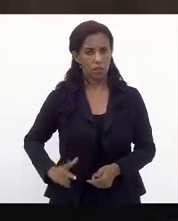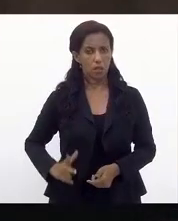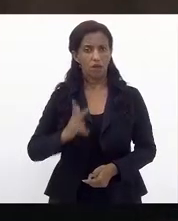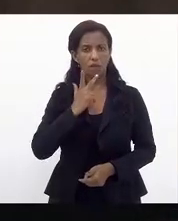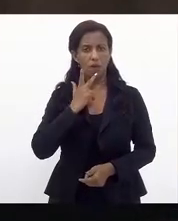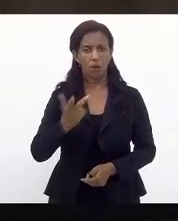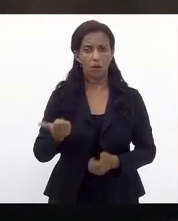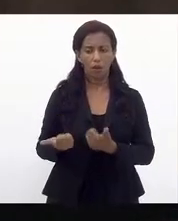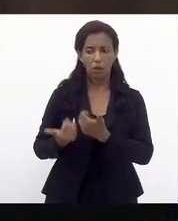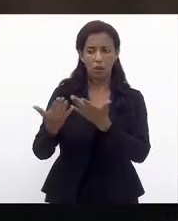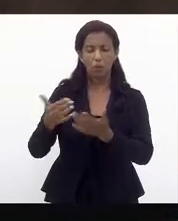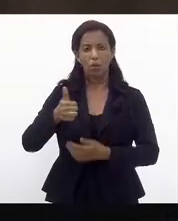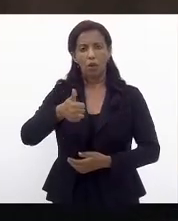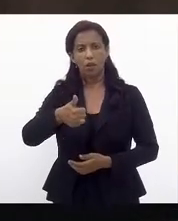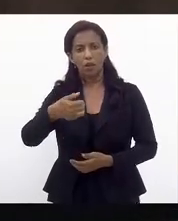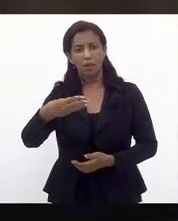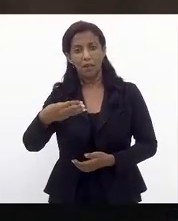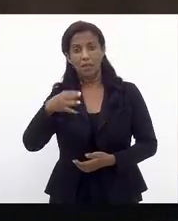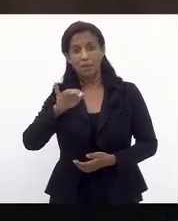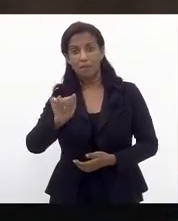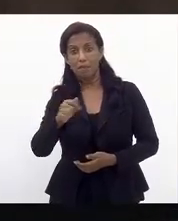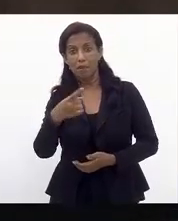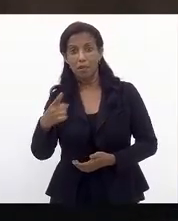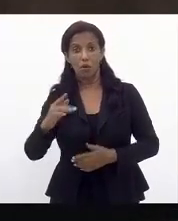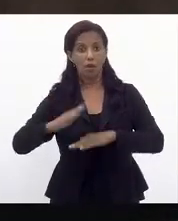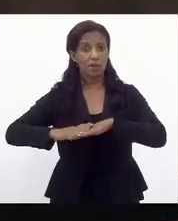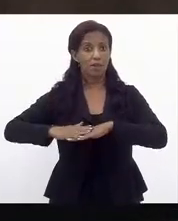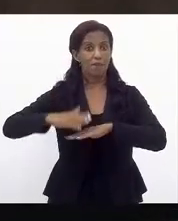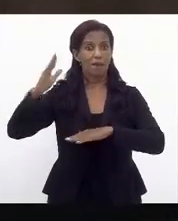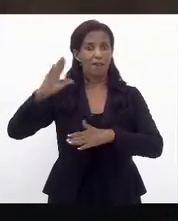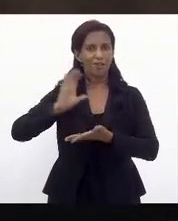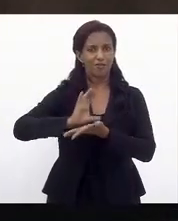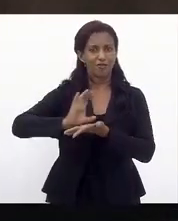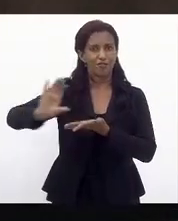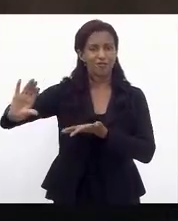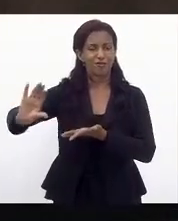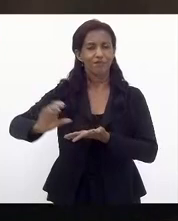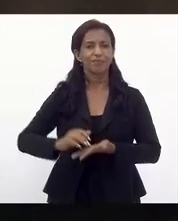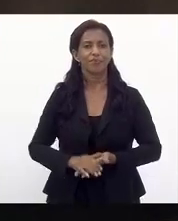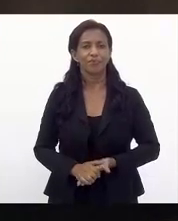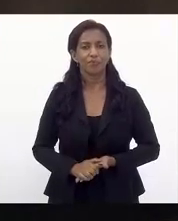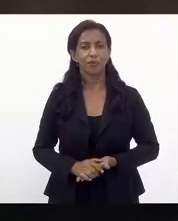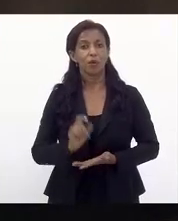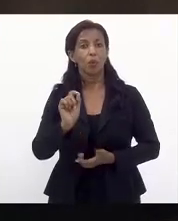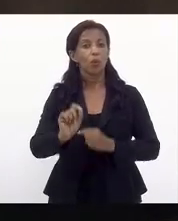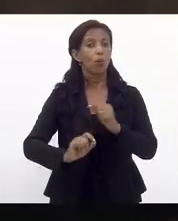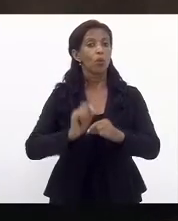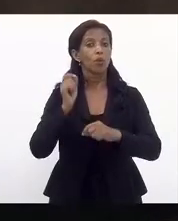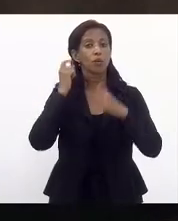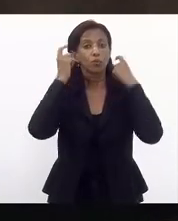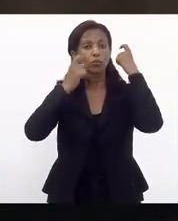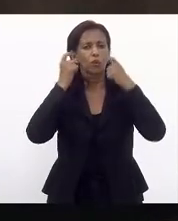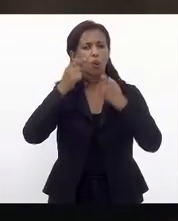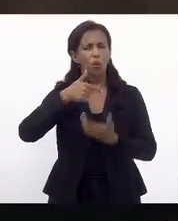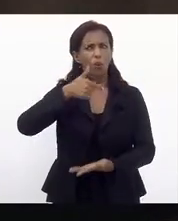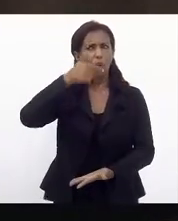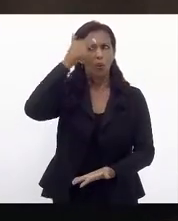entregamos de 13 bilhões a mais de arrecadação o que nos preocupa é Deputado Luiz Paulo que quando o senhor fala de